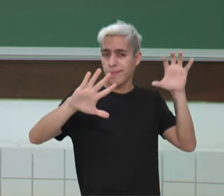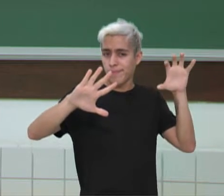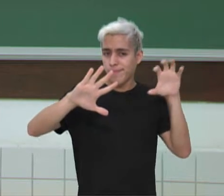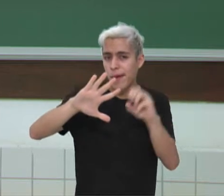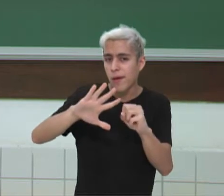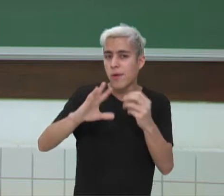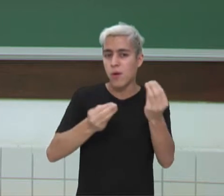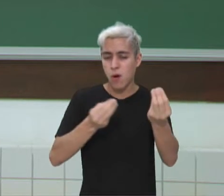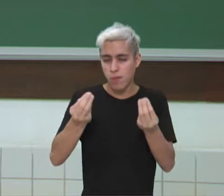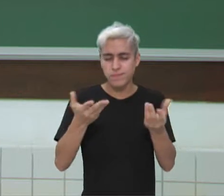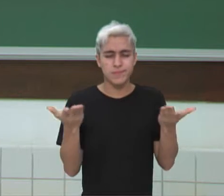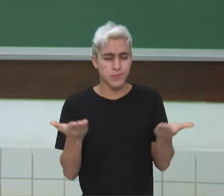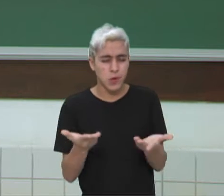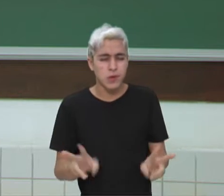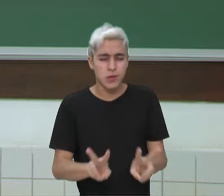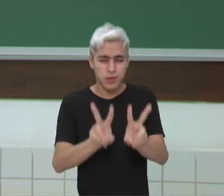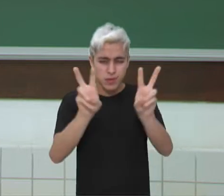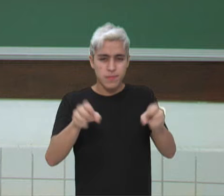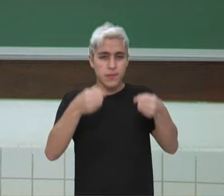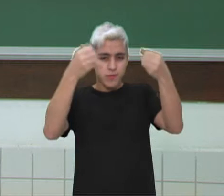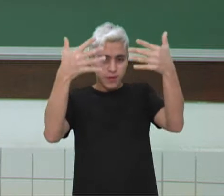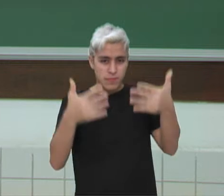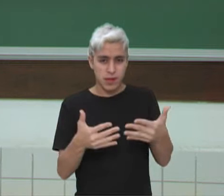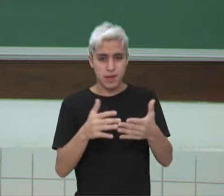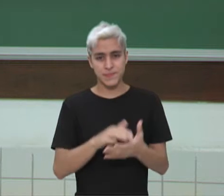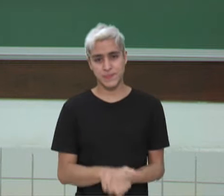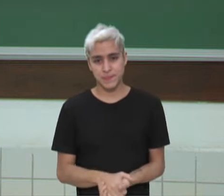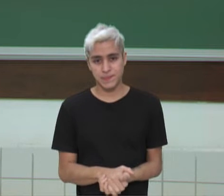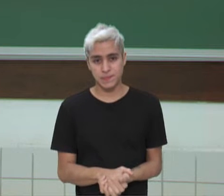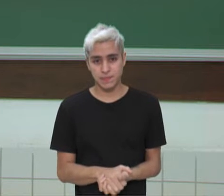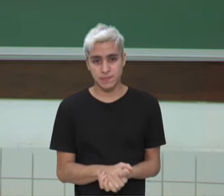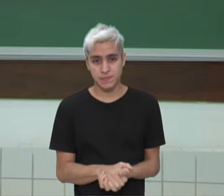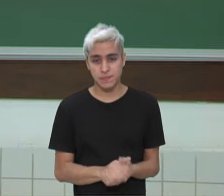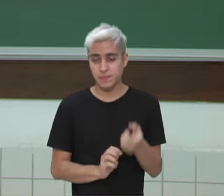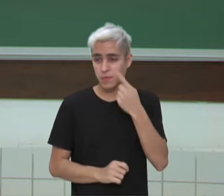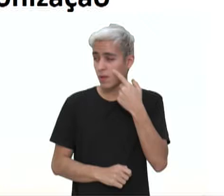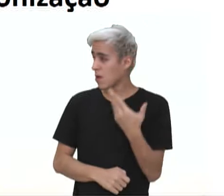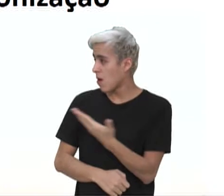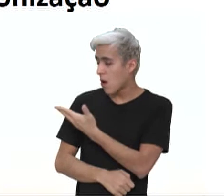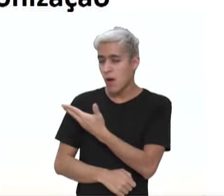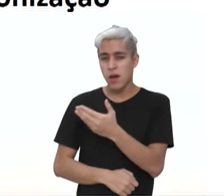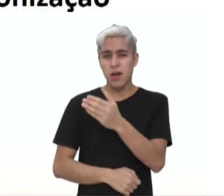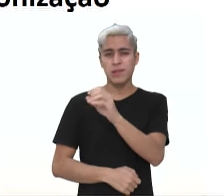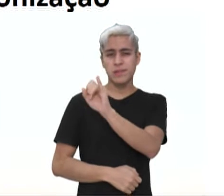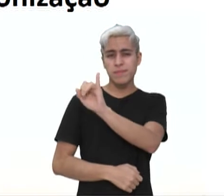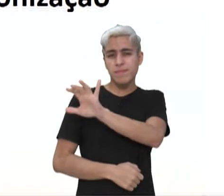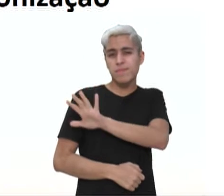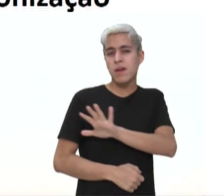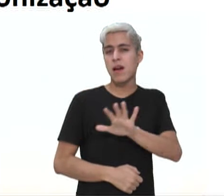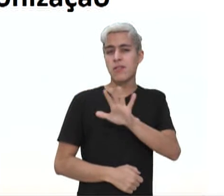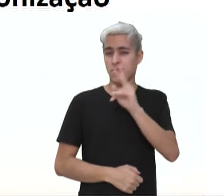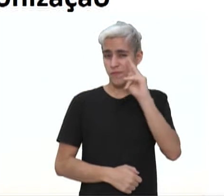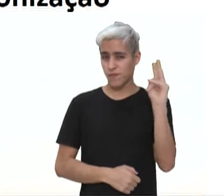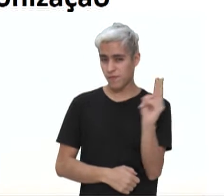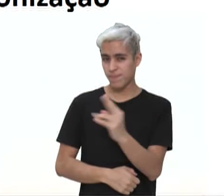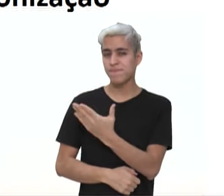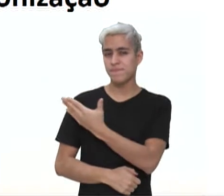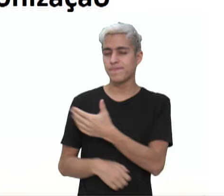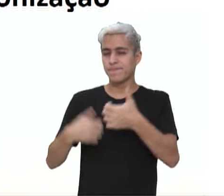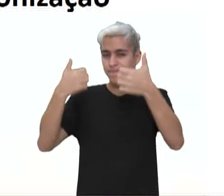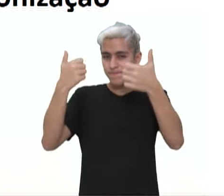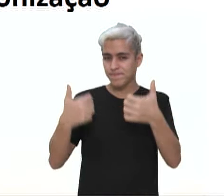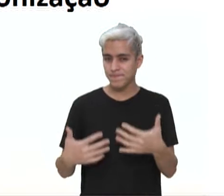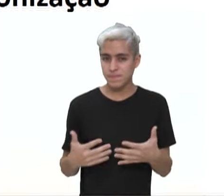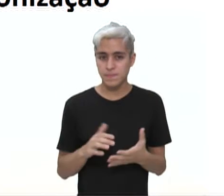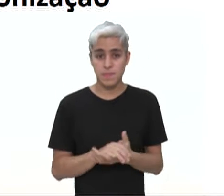da Espanha? É o tema da aula de hoje. Antes, essa imagem para você entender aí sobre o que nós vamos falar